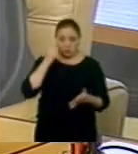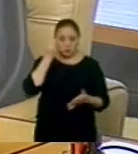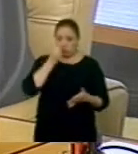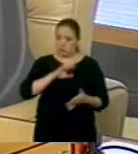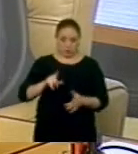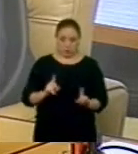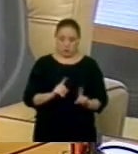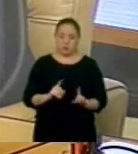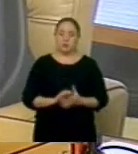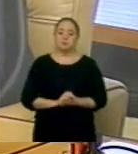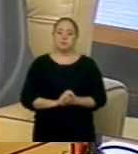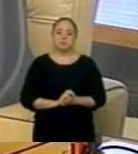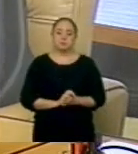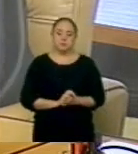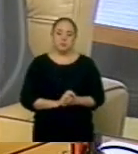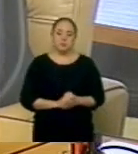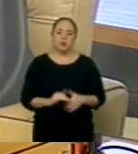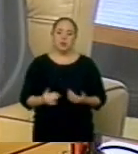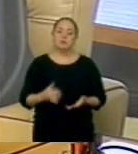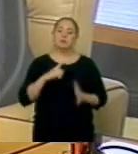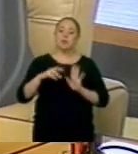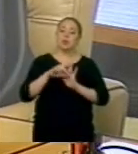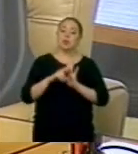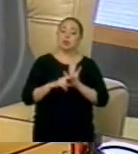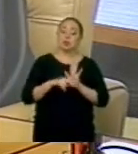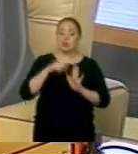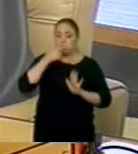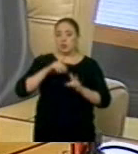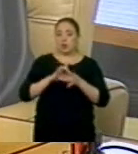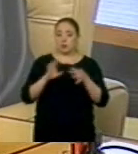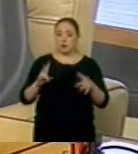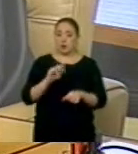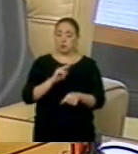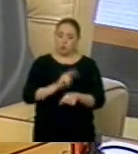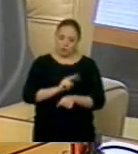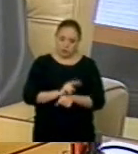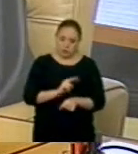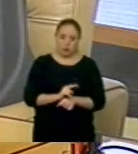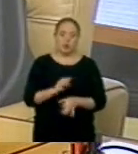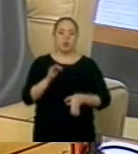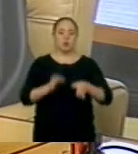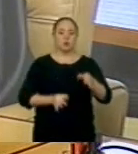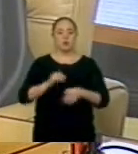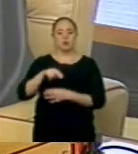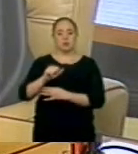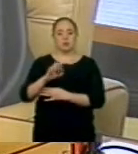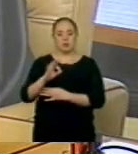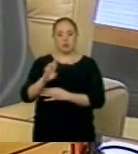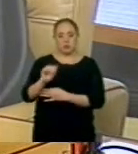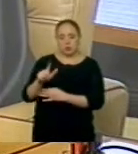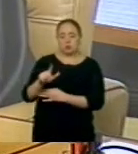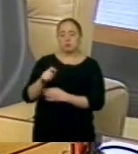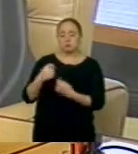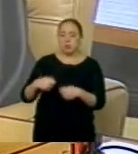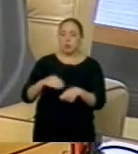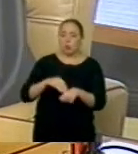E convencido da presença dos requisitos para a concessão da liberdade provisória, o juiz natural da causa deverá